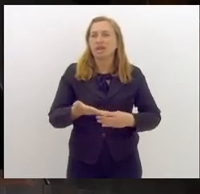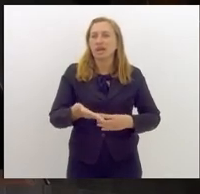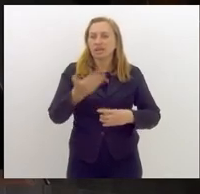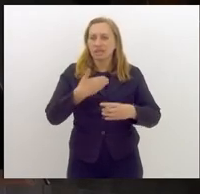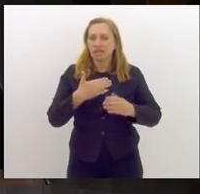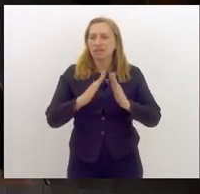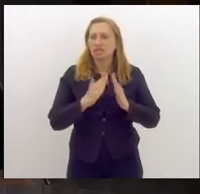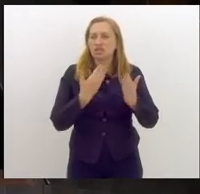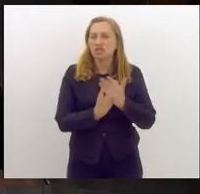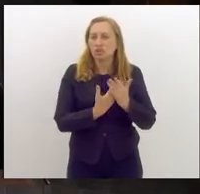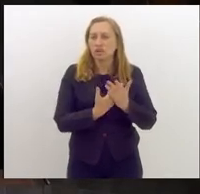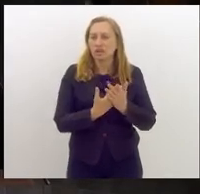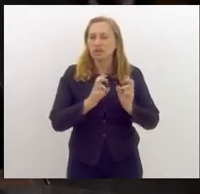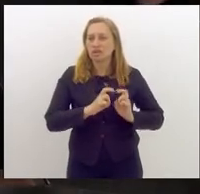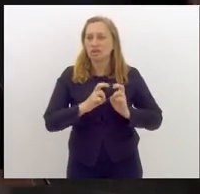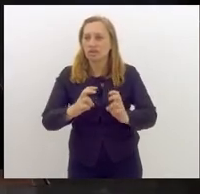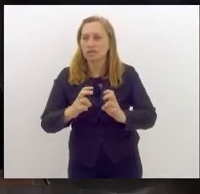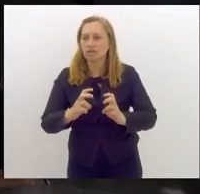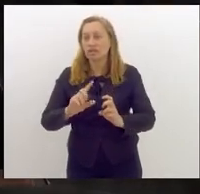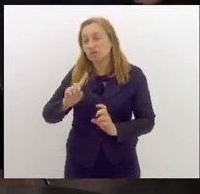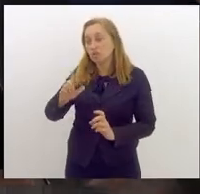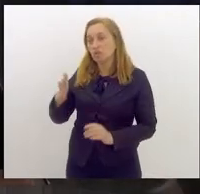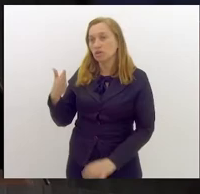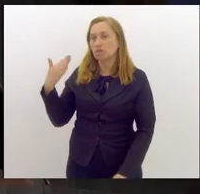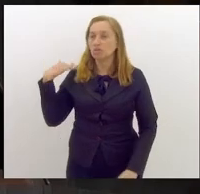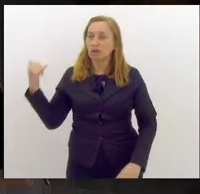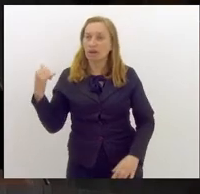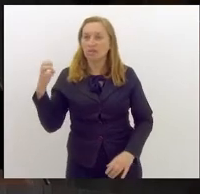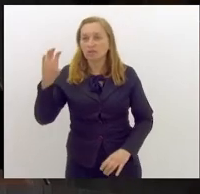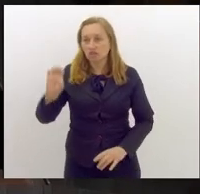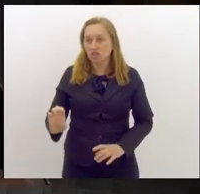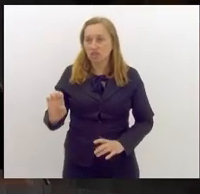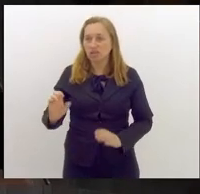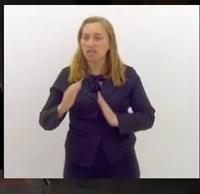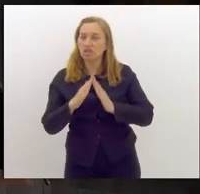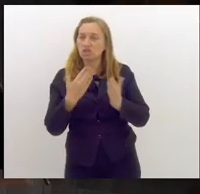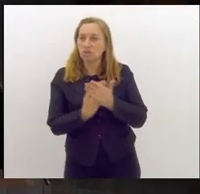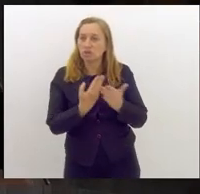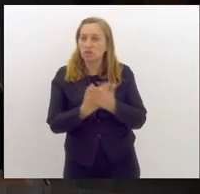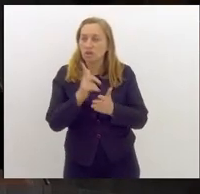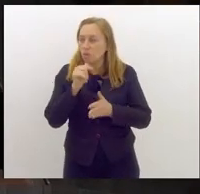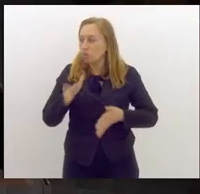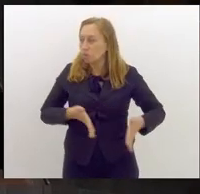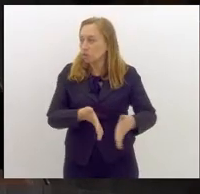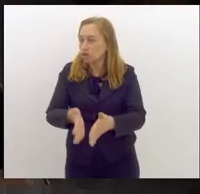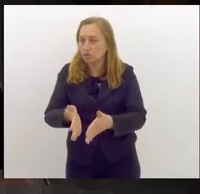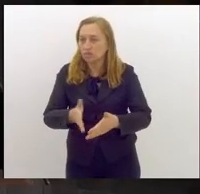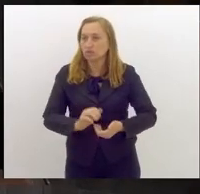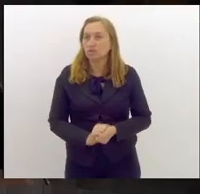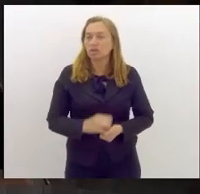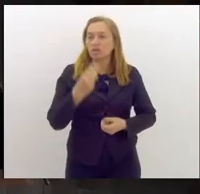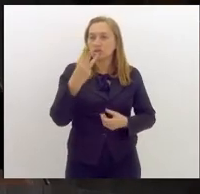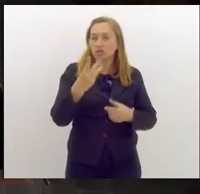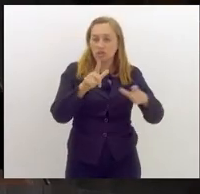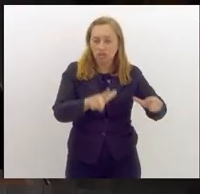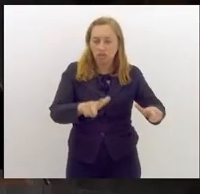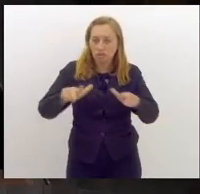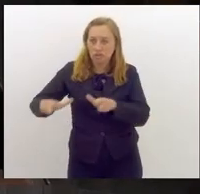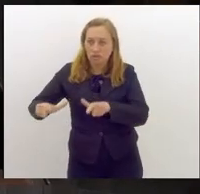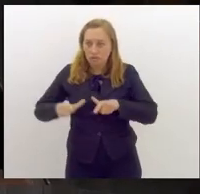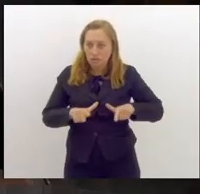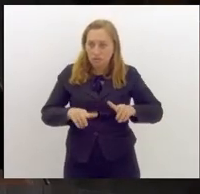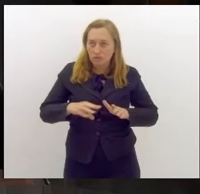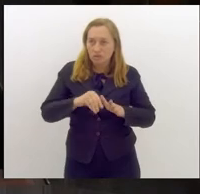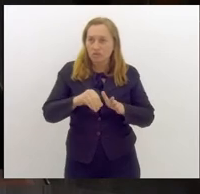escola linha de Ferro e do lado esquerdo da escola um rio e os três lotes pertenciam